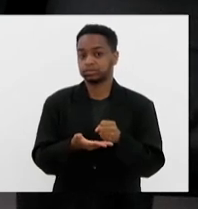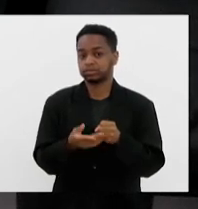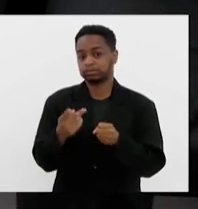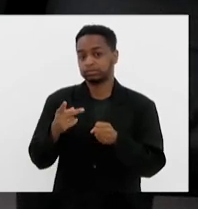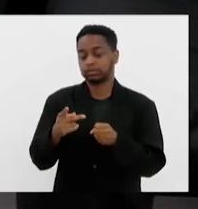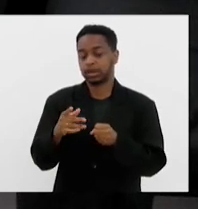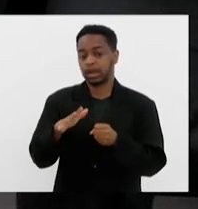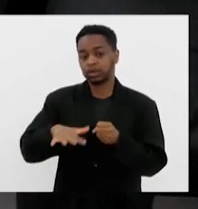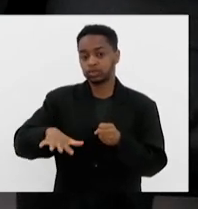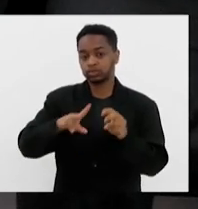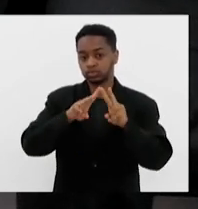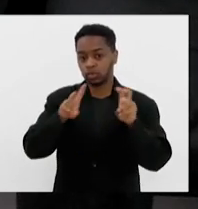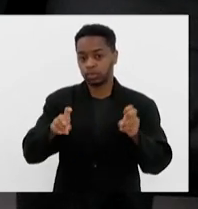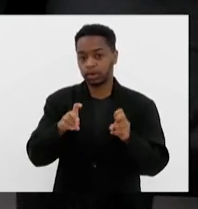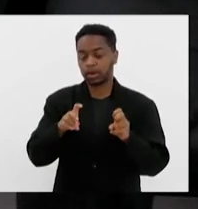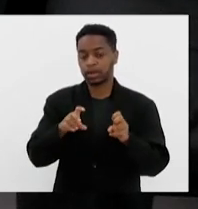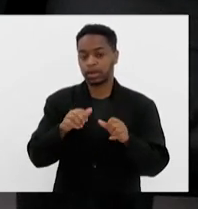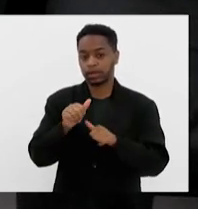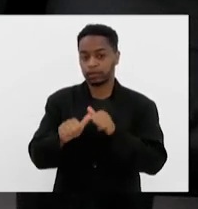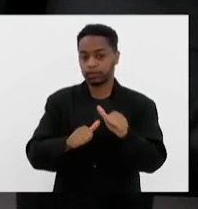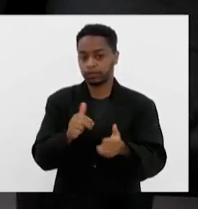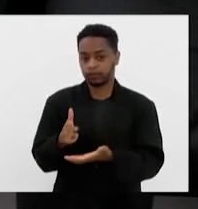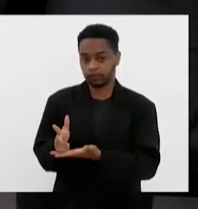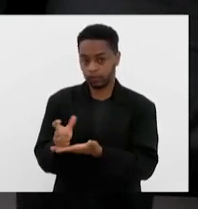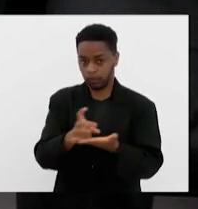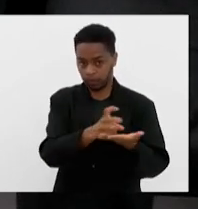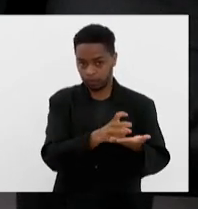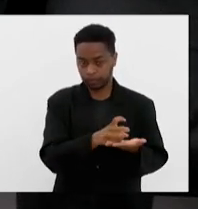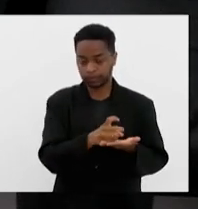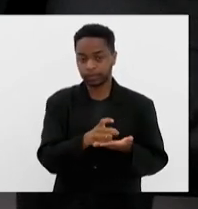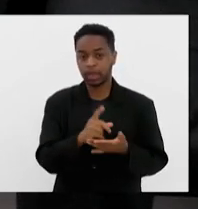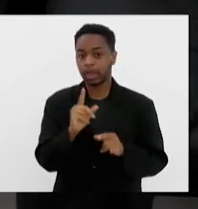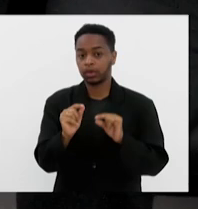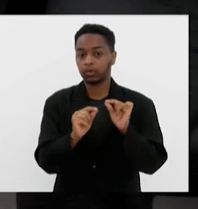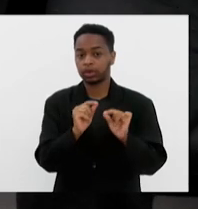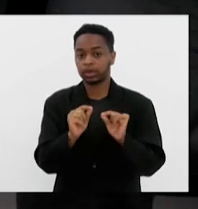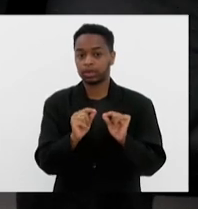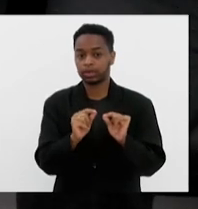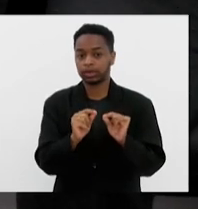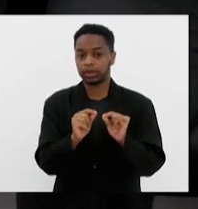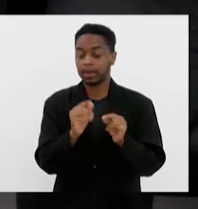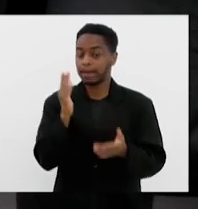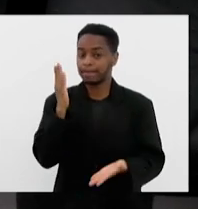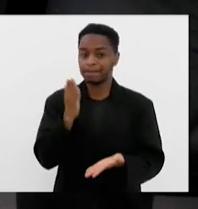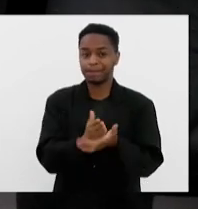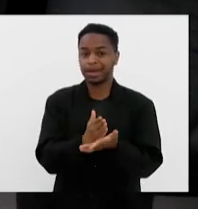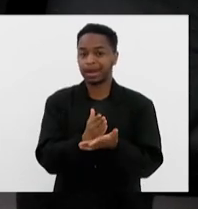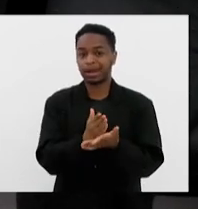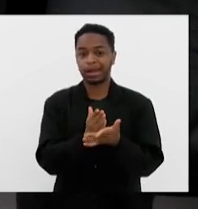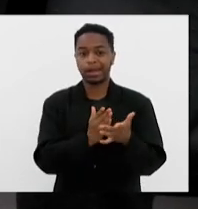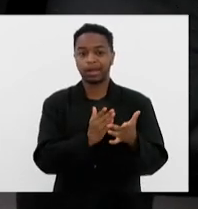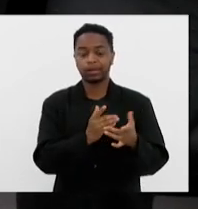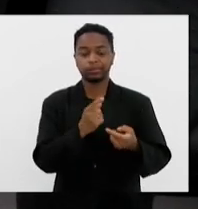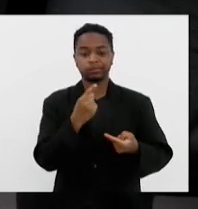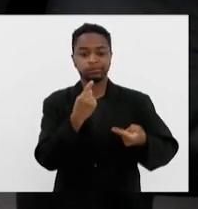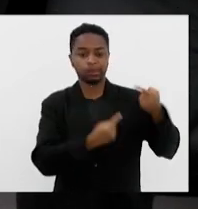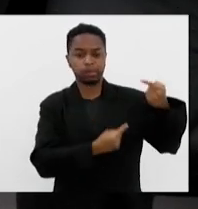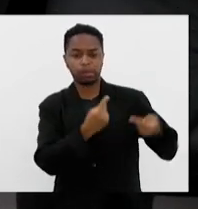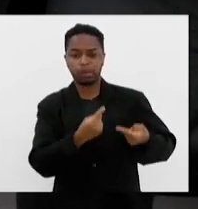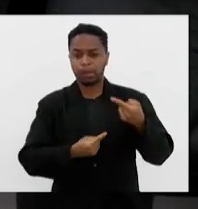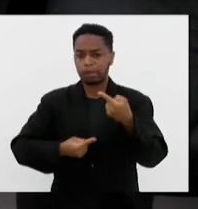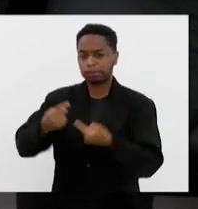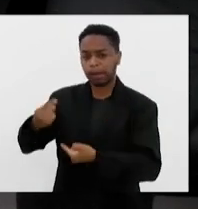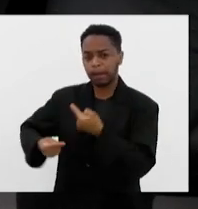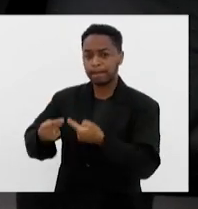está sancionada e está em vigor, é acabar com a guerra fiscal. Por isso que está criando